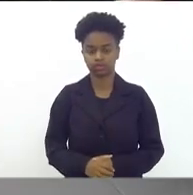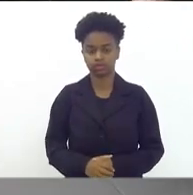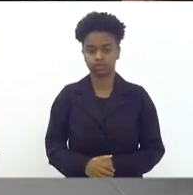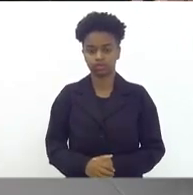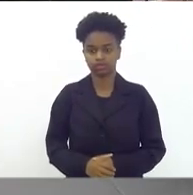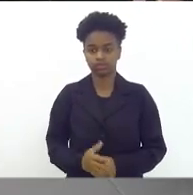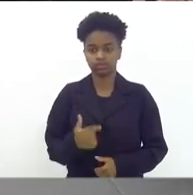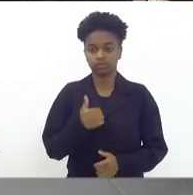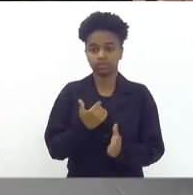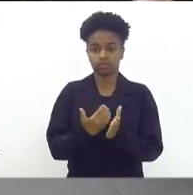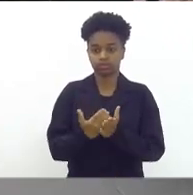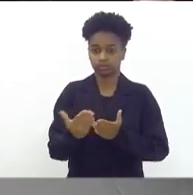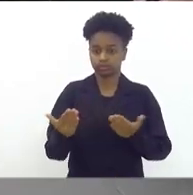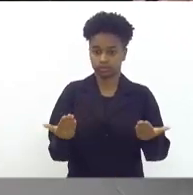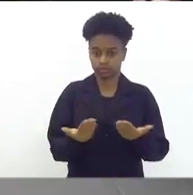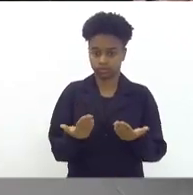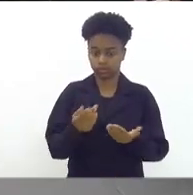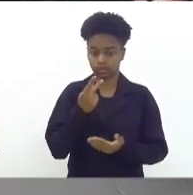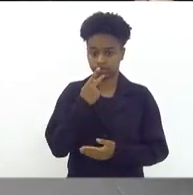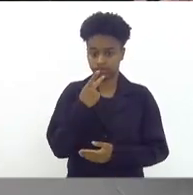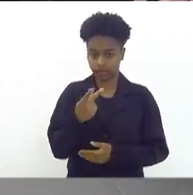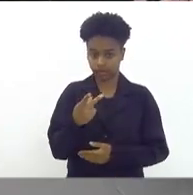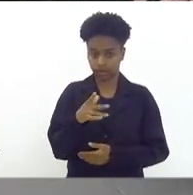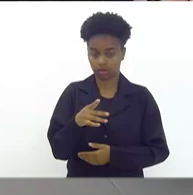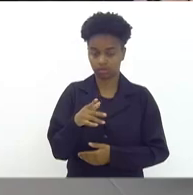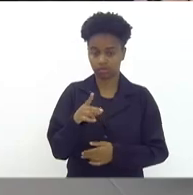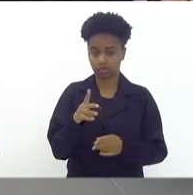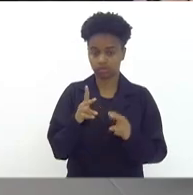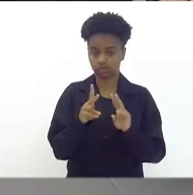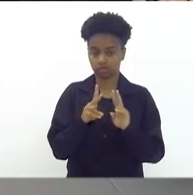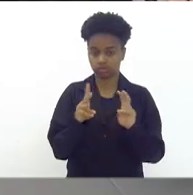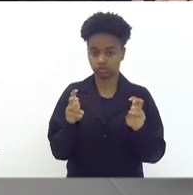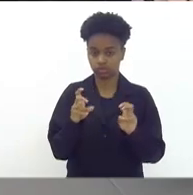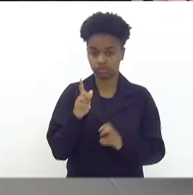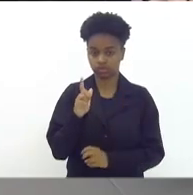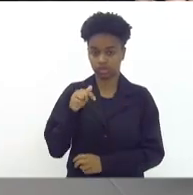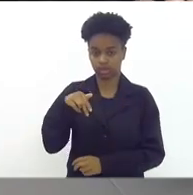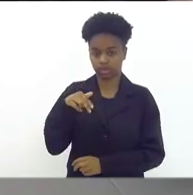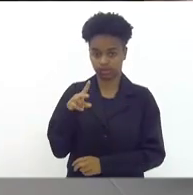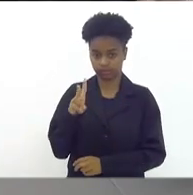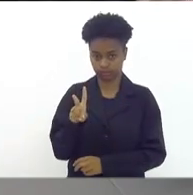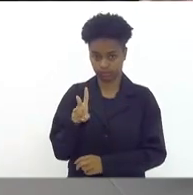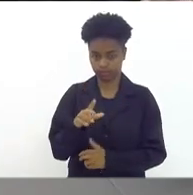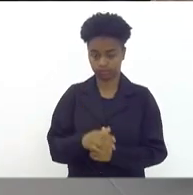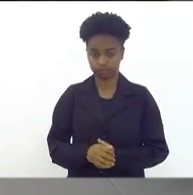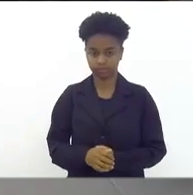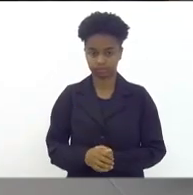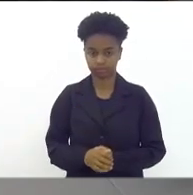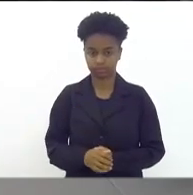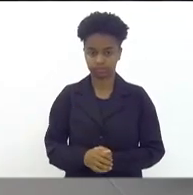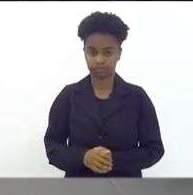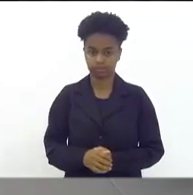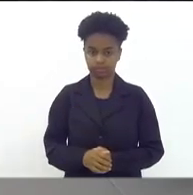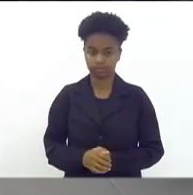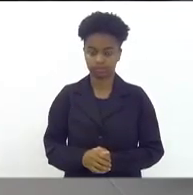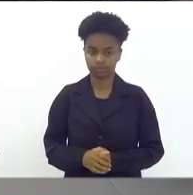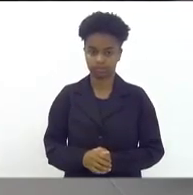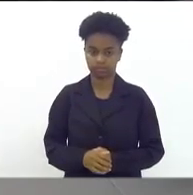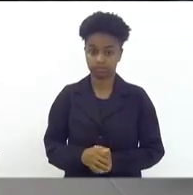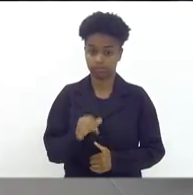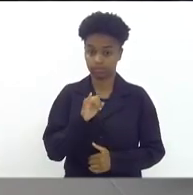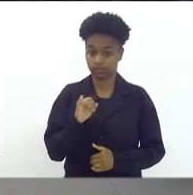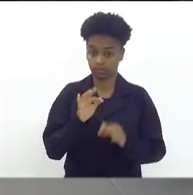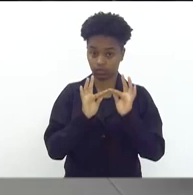com agora com caso específico que é o do GNV e se ao